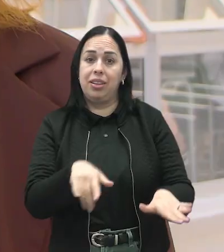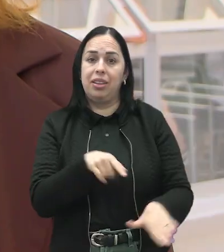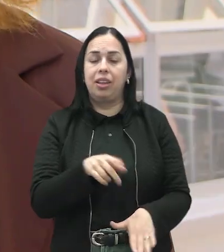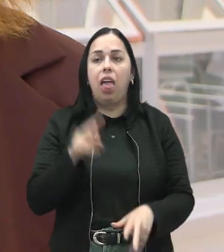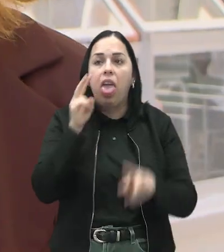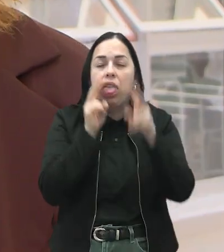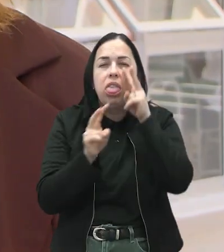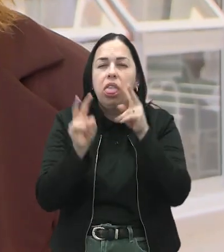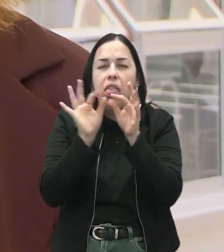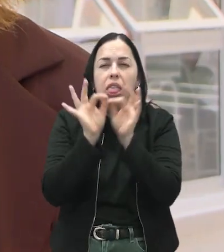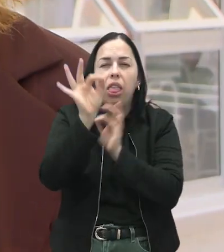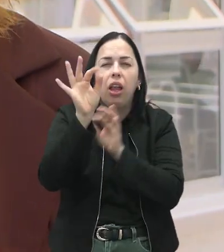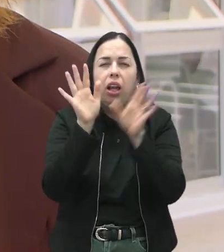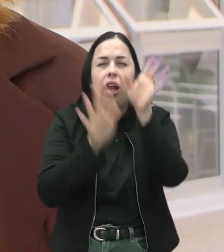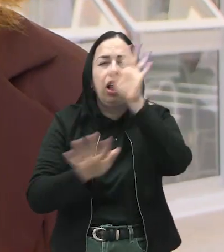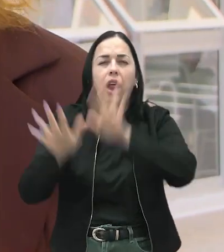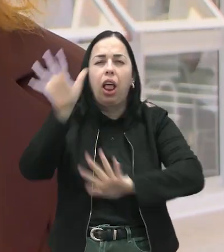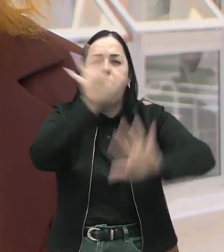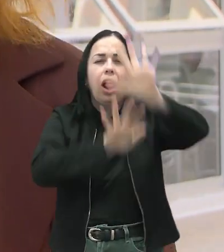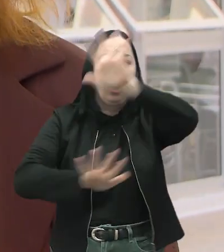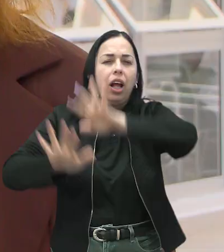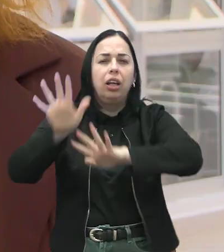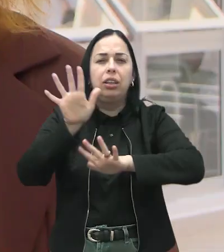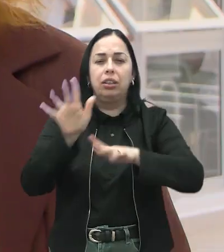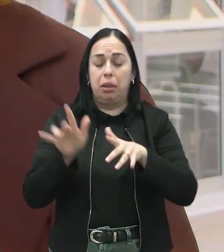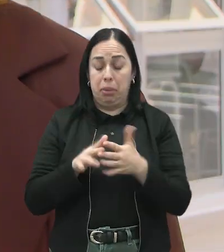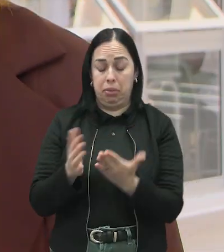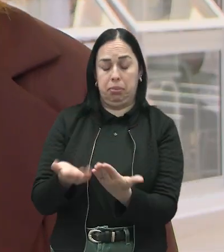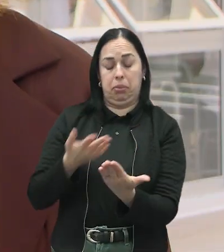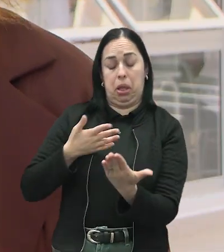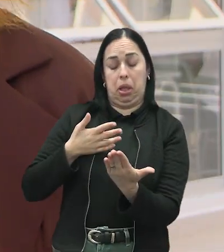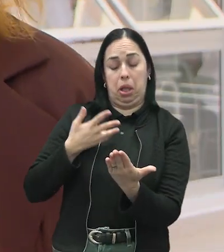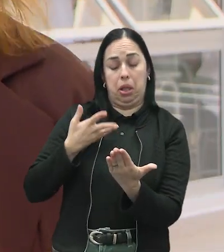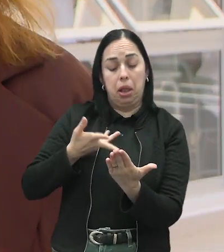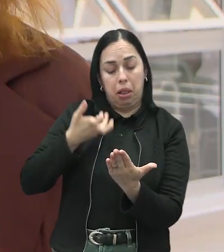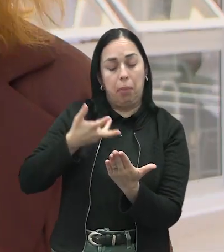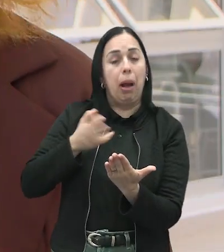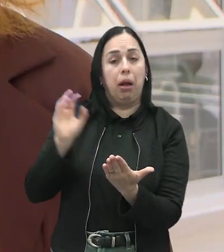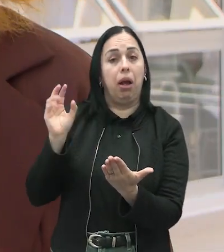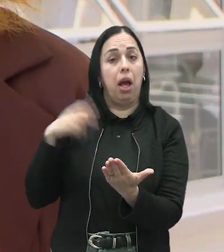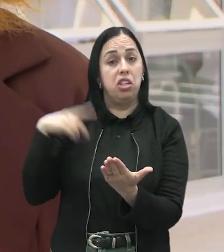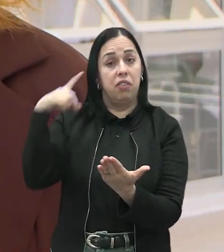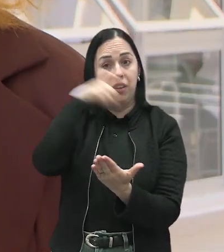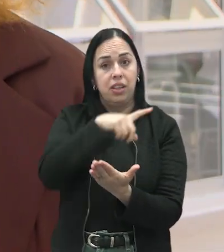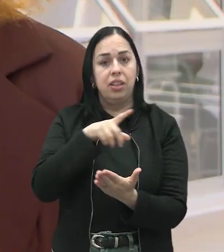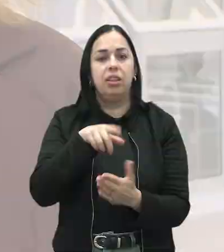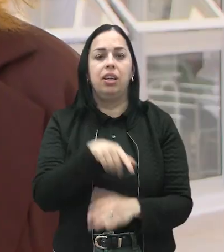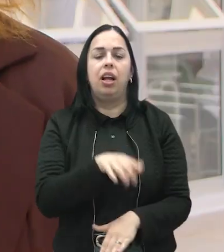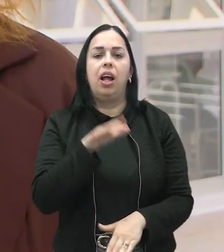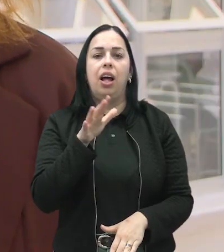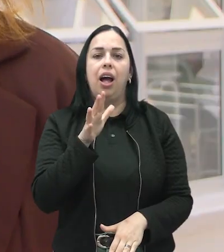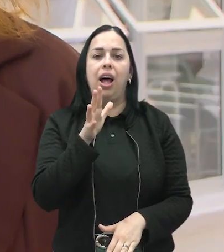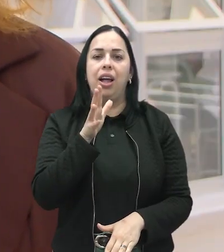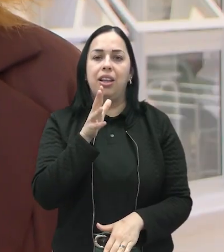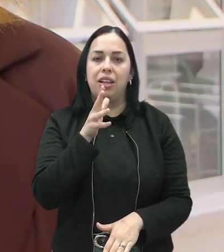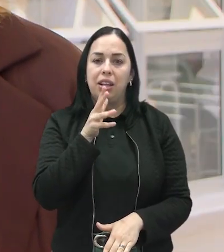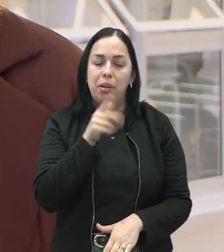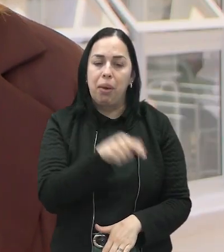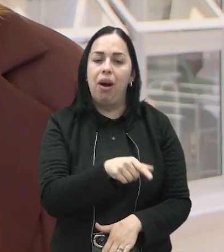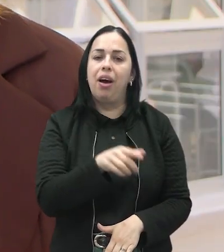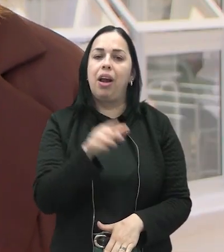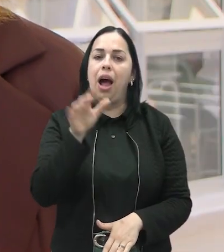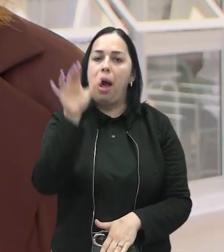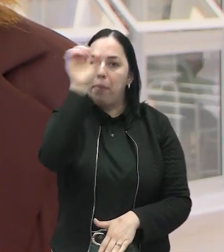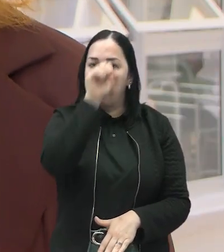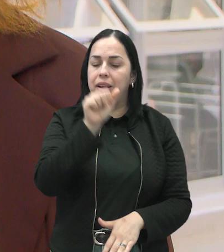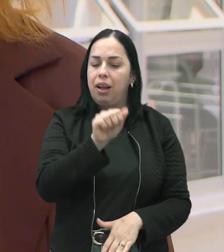pequenas, de ter dificuldade de enxergar a lousa, né, enxergar o que está perto também, que isso é um cuidado também. A criança demora um pouco para